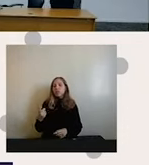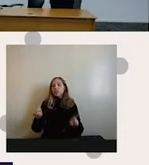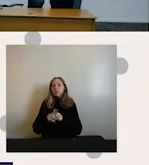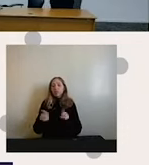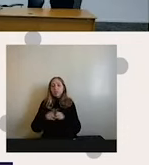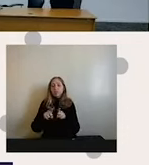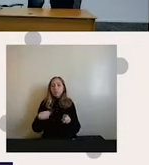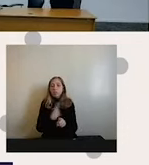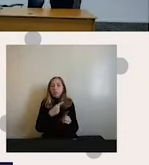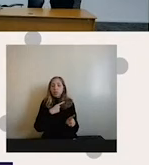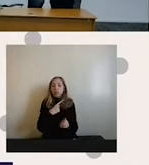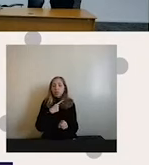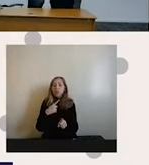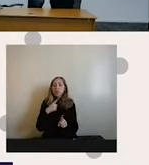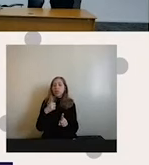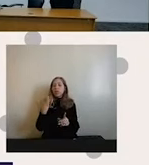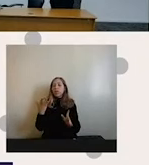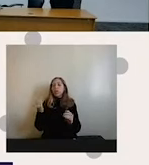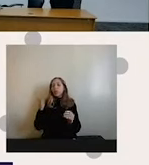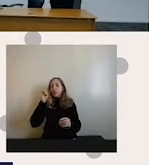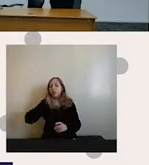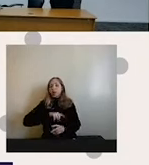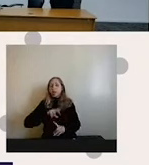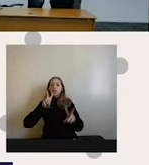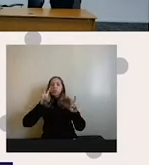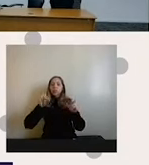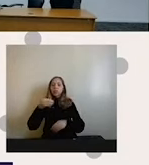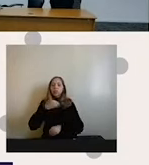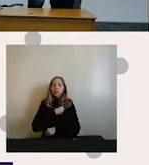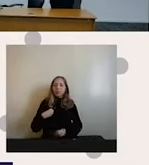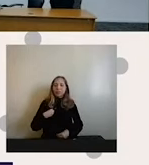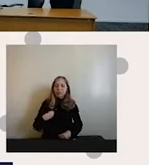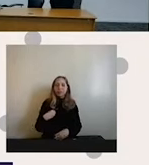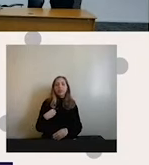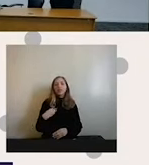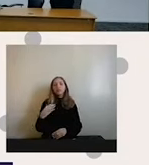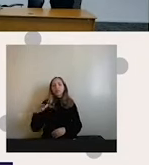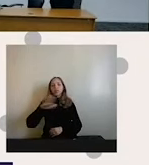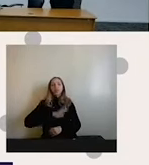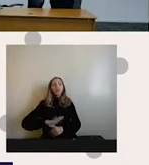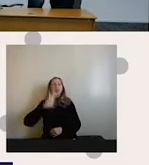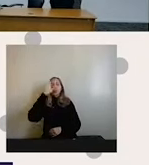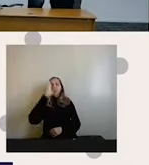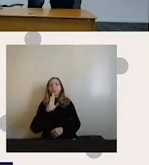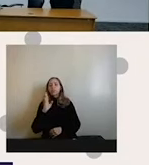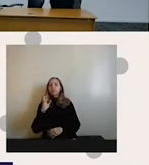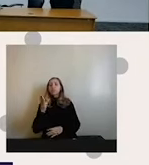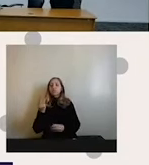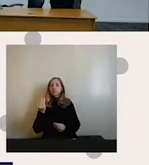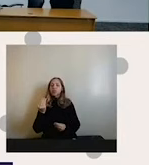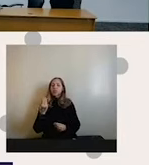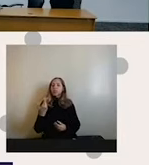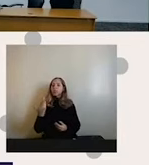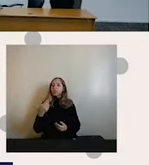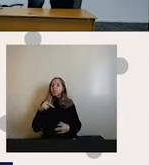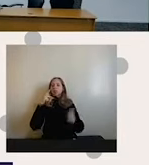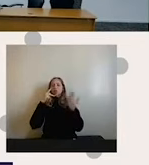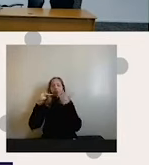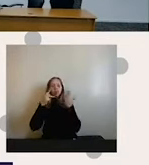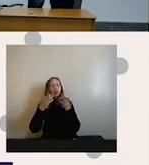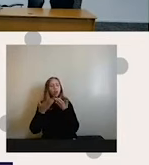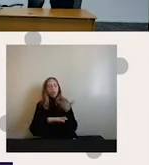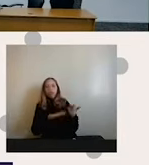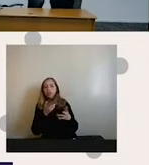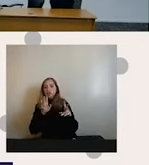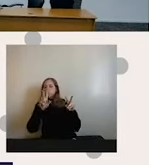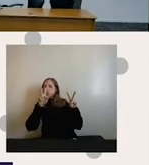de médicos na rede pública, são muito poucos psiquiatras para atender as doenças mentais. Então,